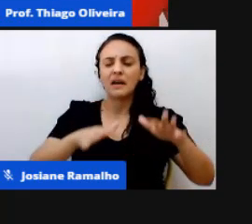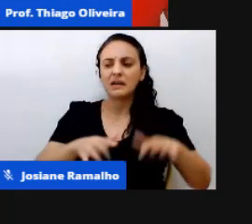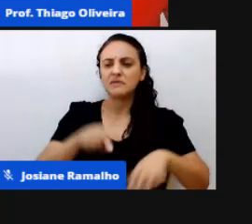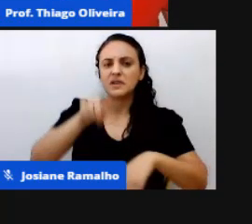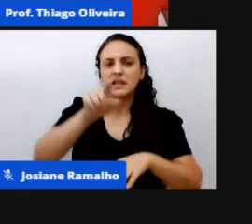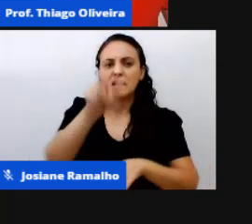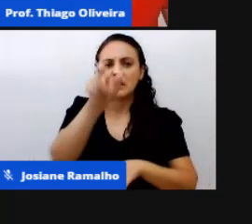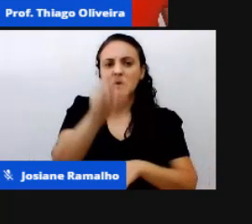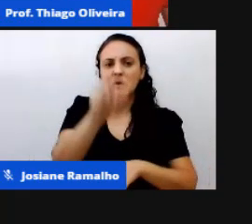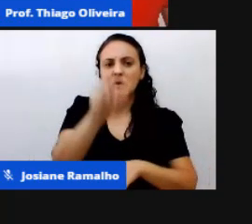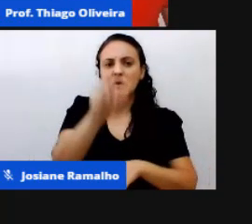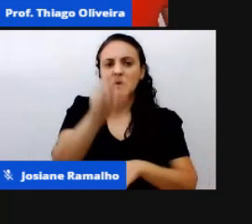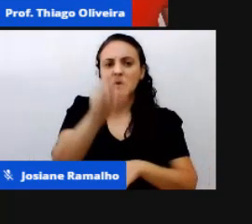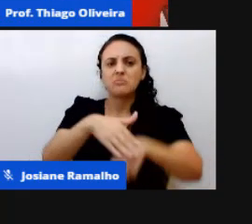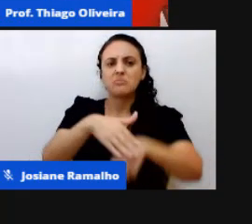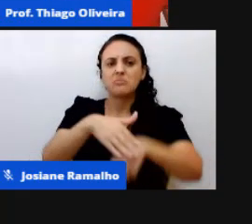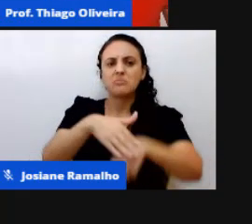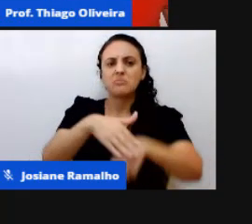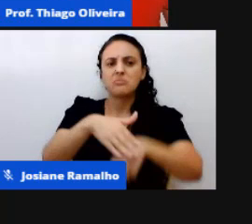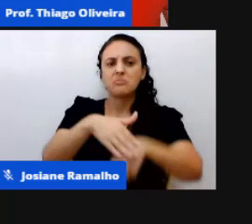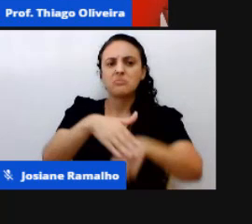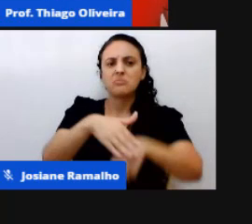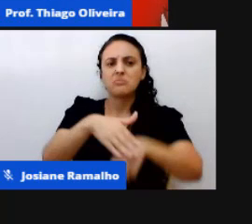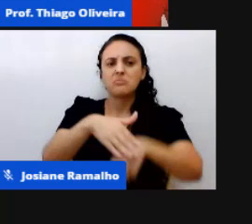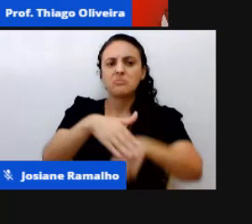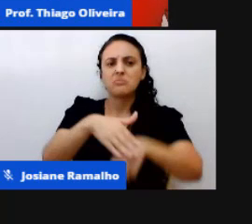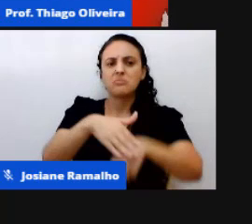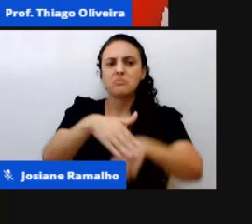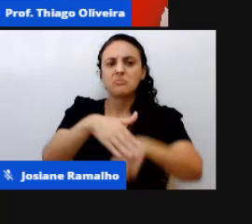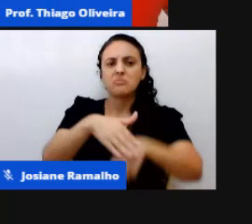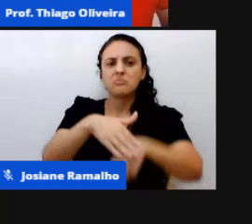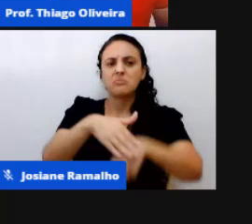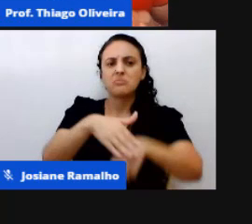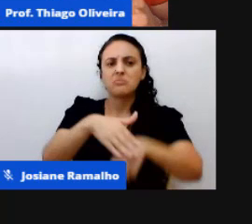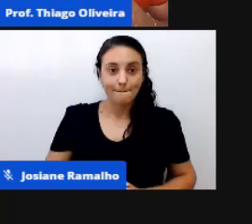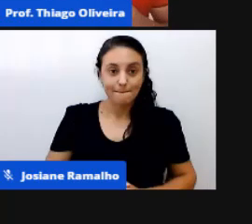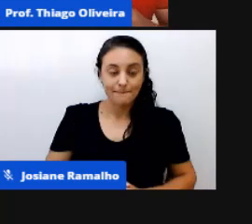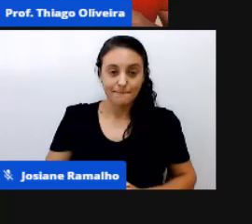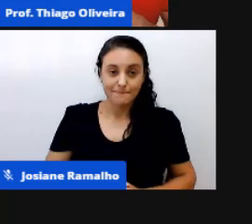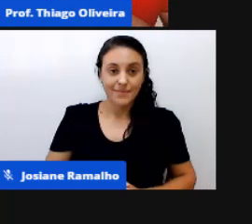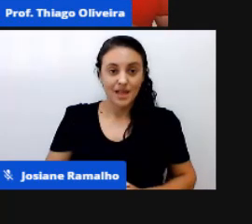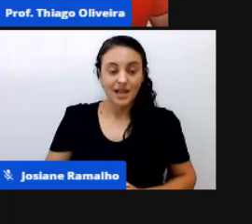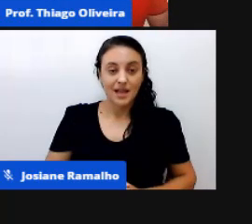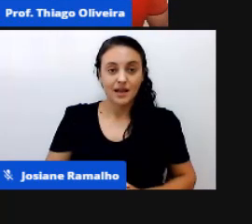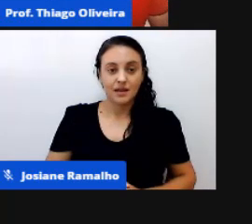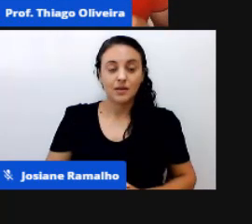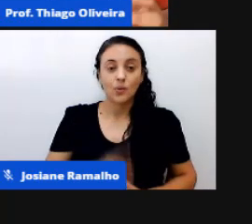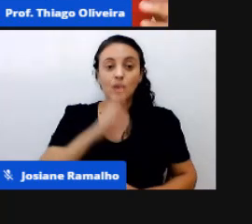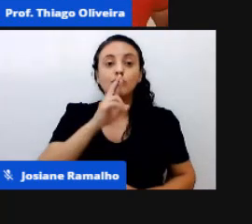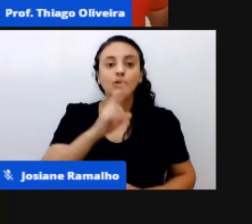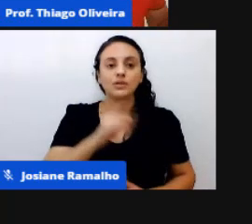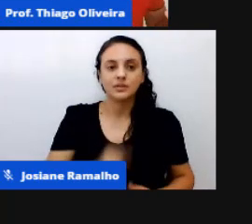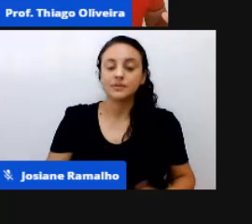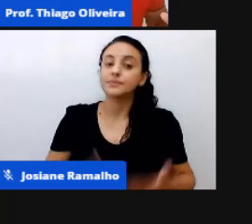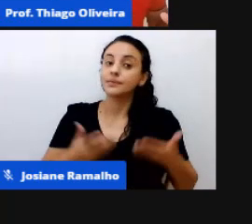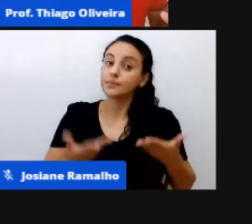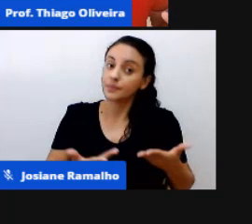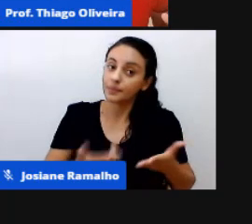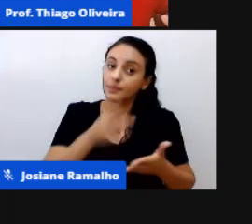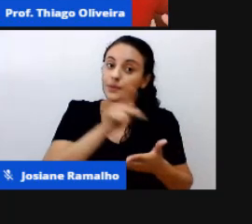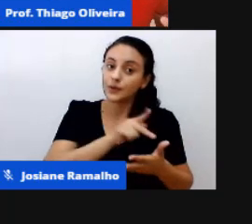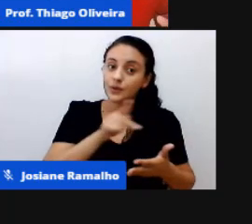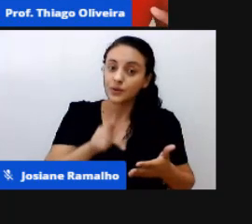Eu não esperaria outra resposta a não ser essa também, professor. Porque esses alunos foram, desde a